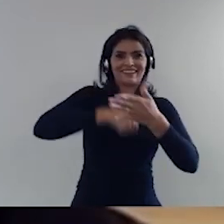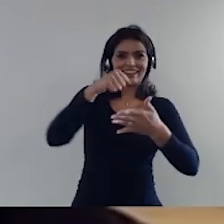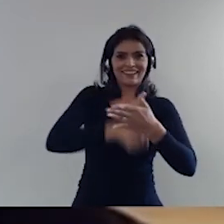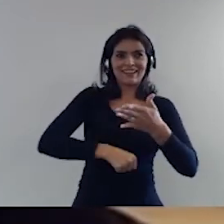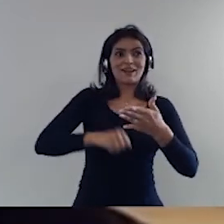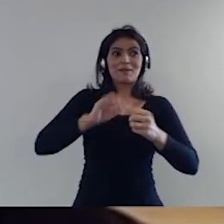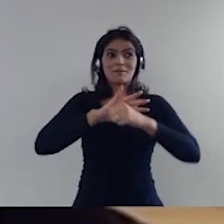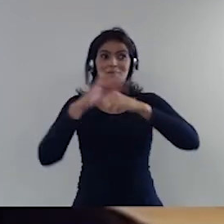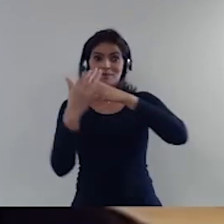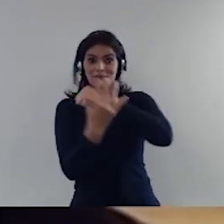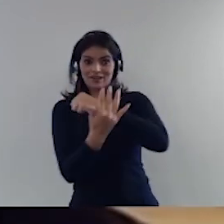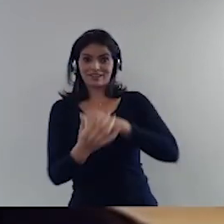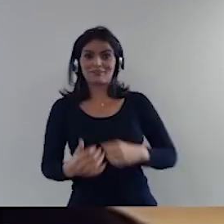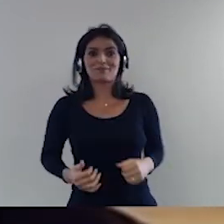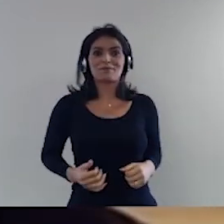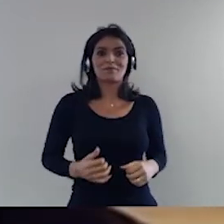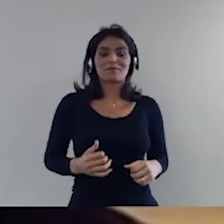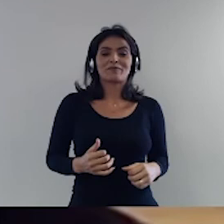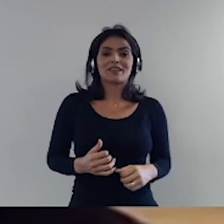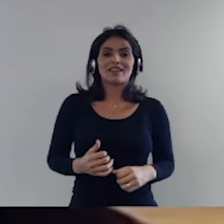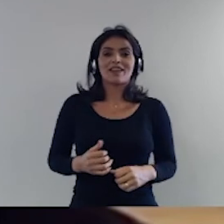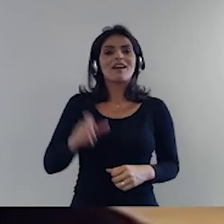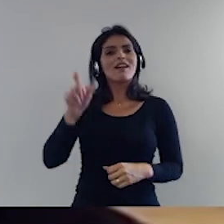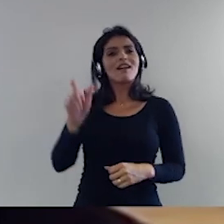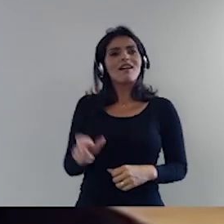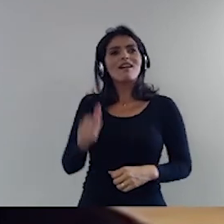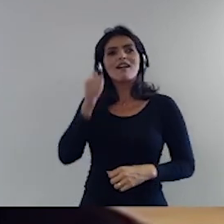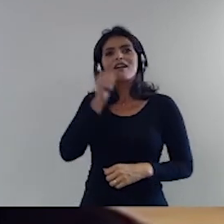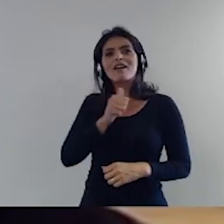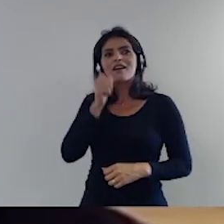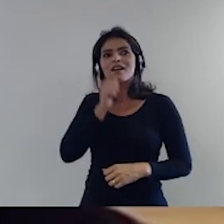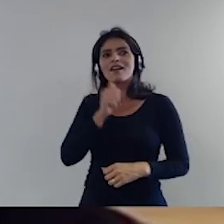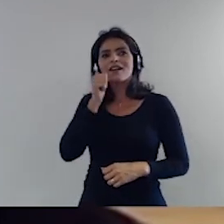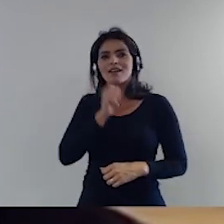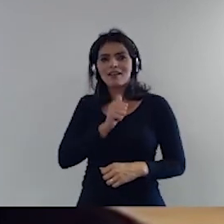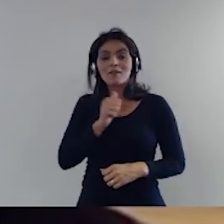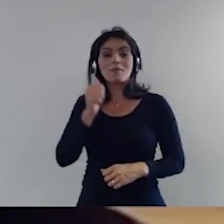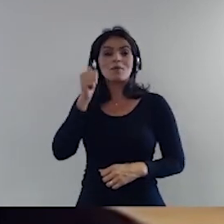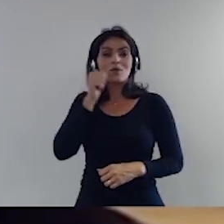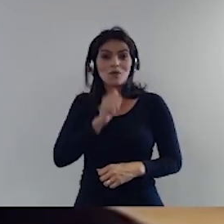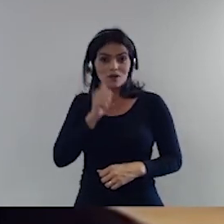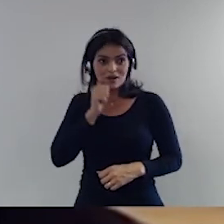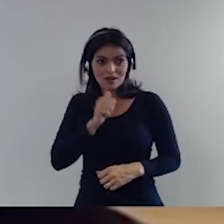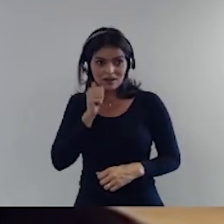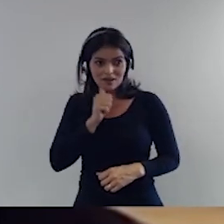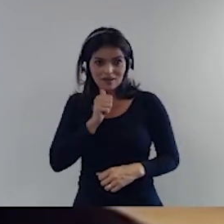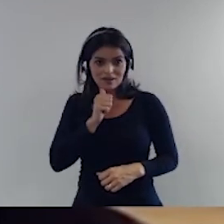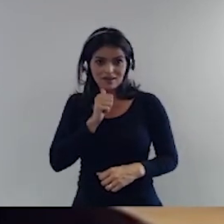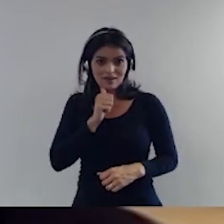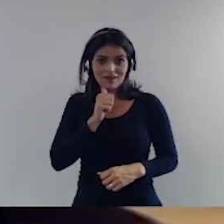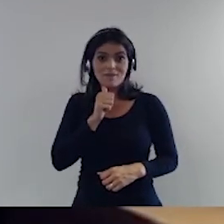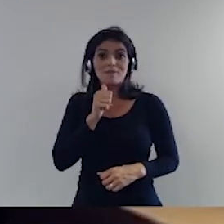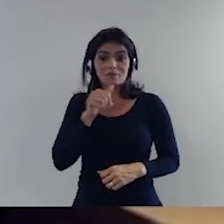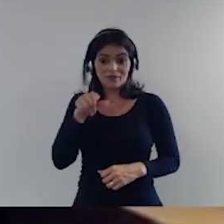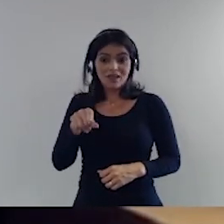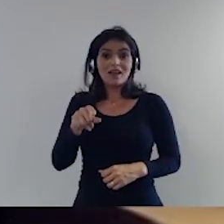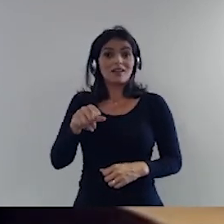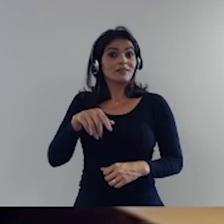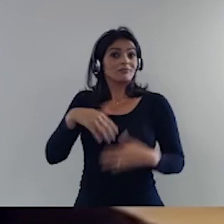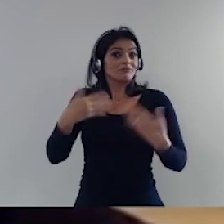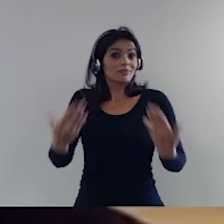à pandemia foi uma mulher. Mas nós vamos sair do mundo da pandemia com